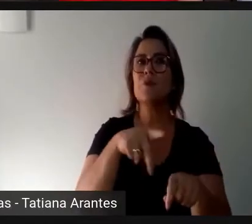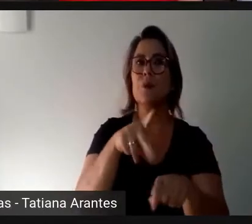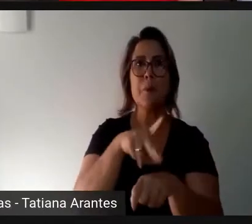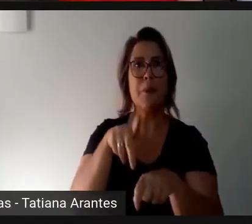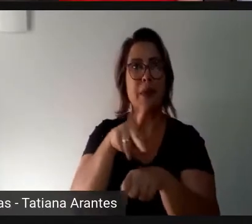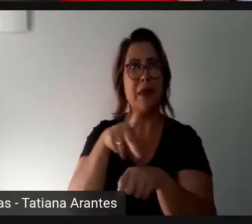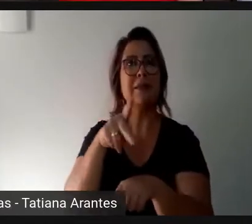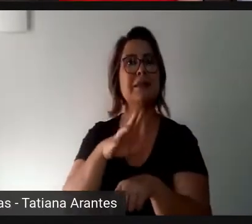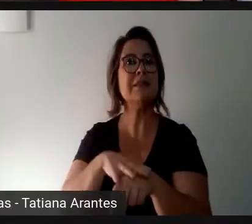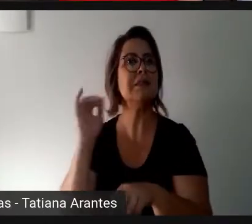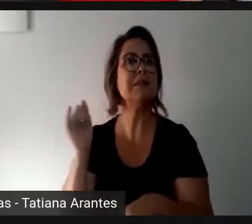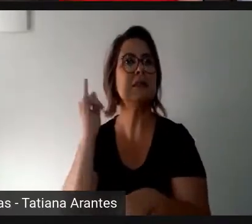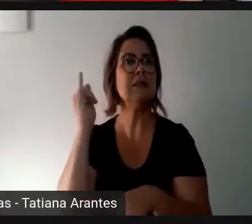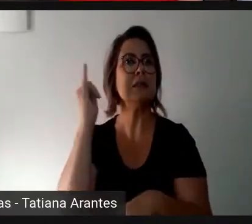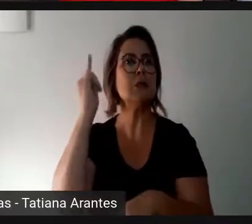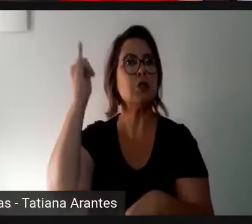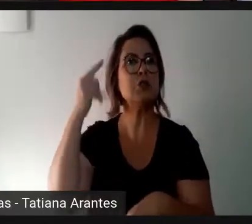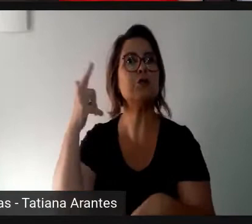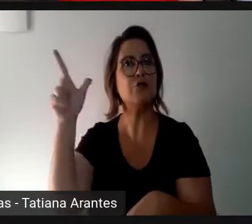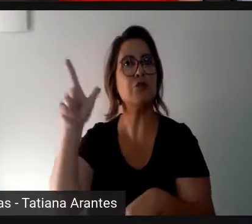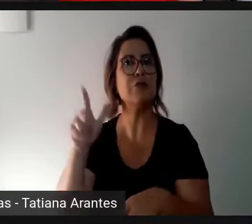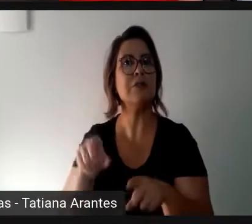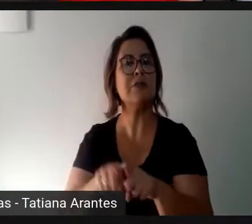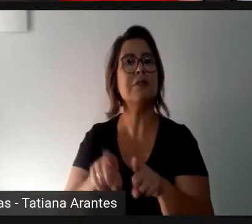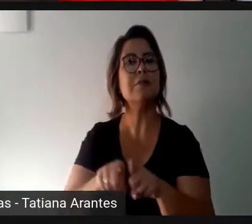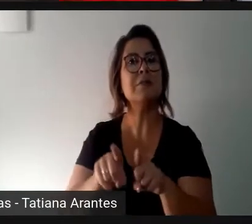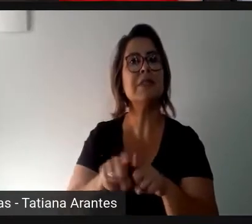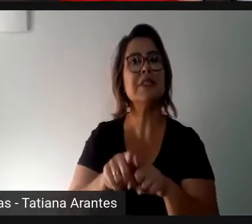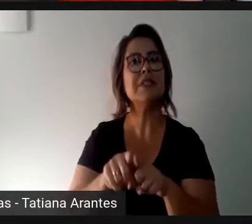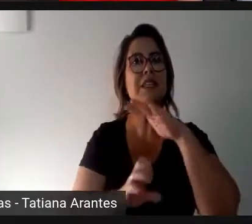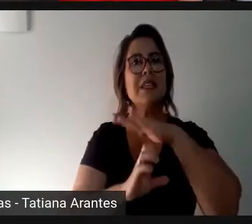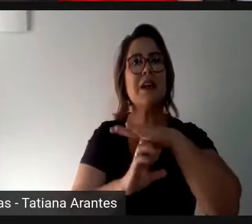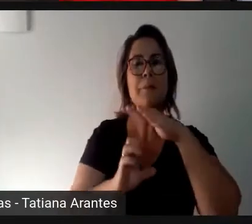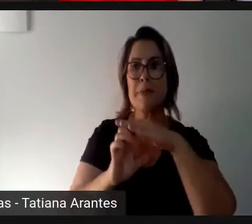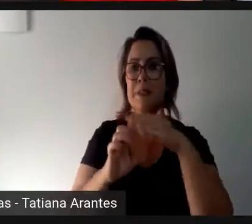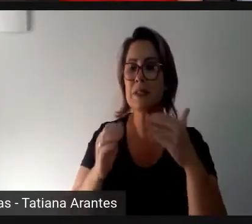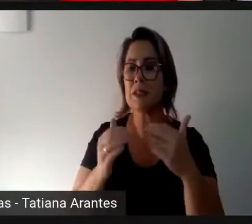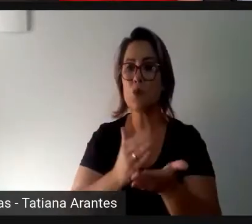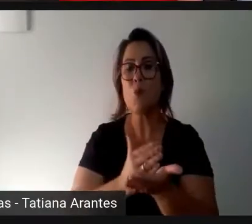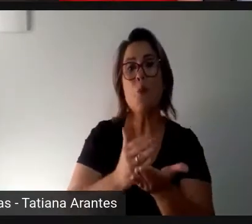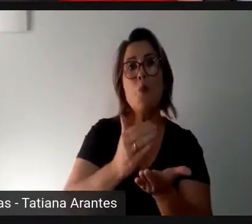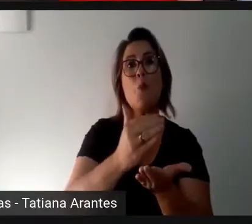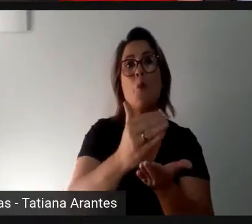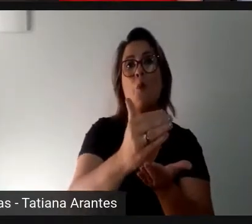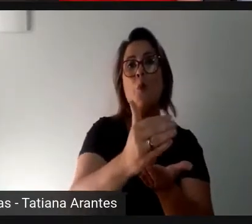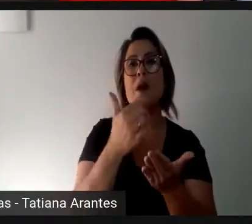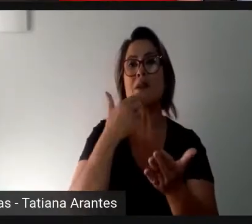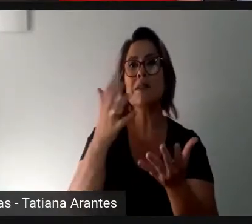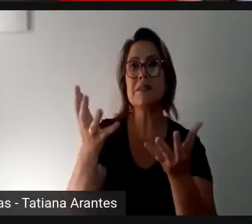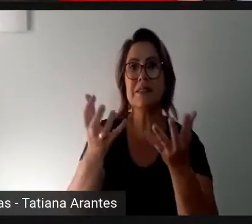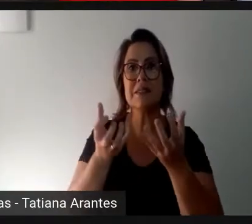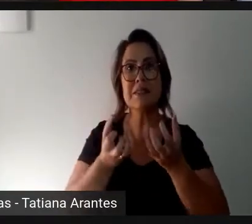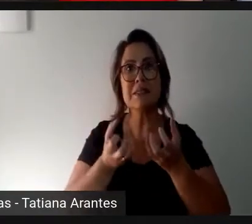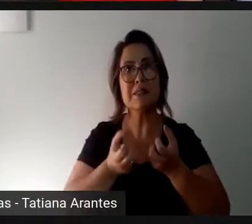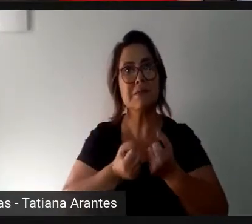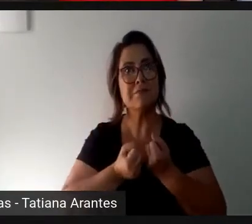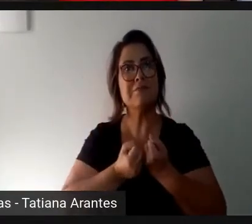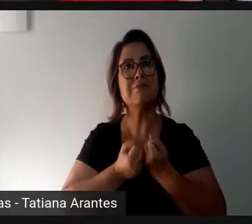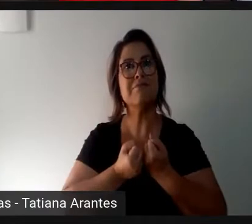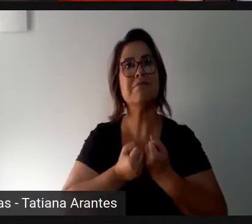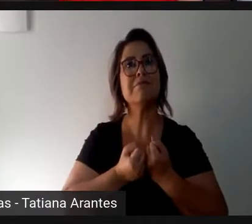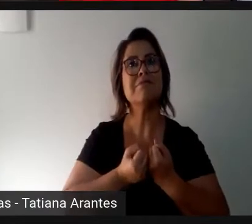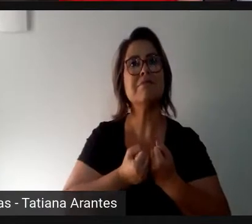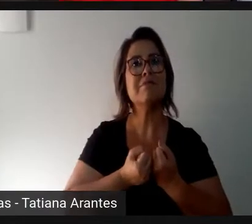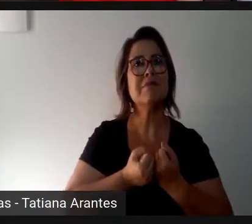Então, diante desse quadro, as empresas, elas começaram a aderir, né? As grandes empresas, ou elas têm um setor